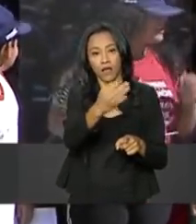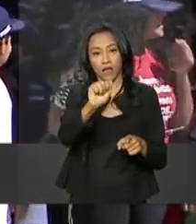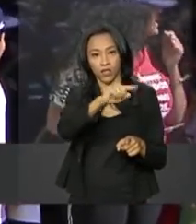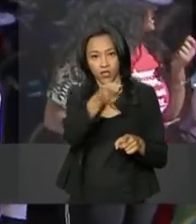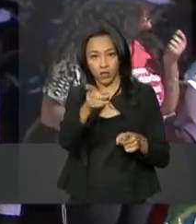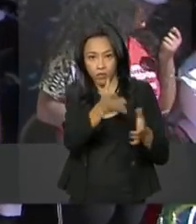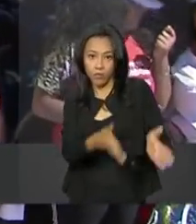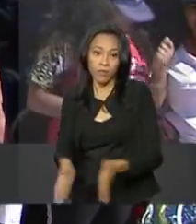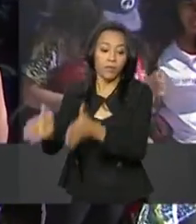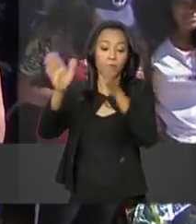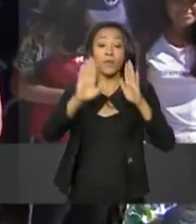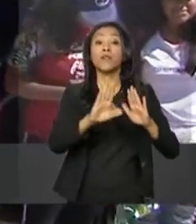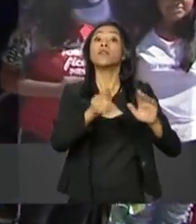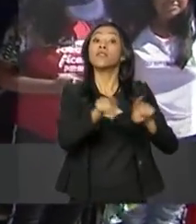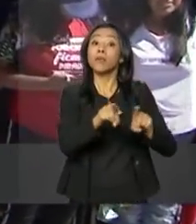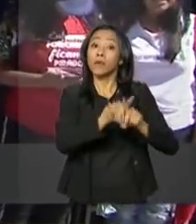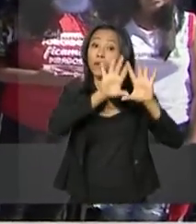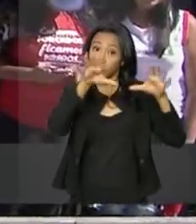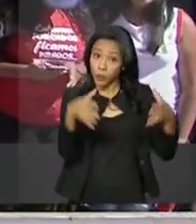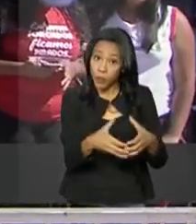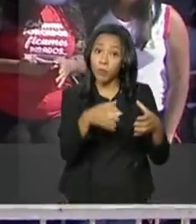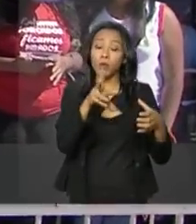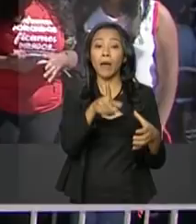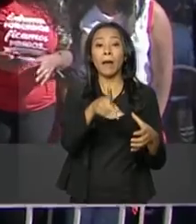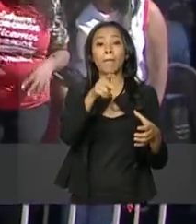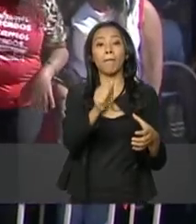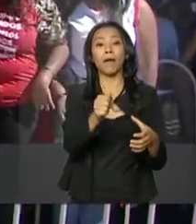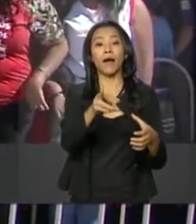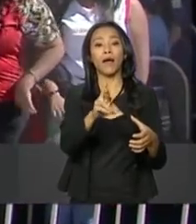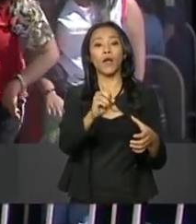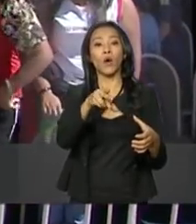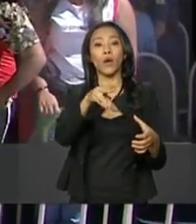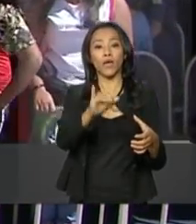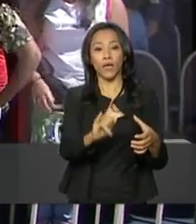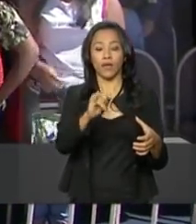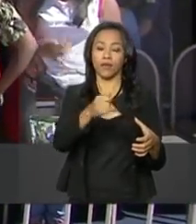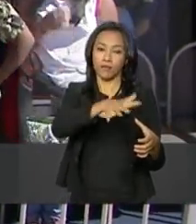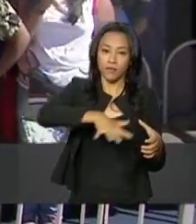e Paróquia Bom Jesus dos Migrantes de Sobradinho.